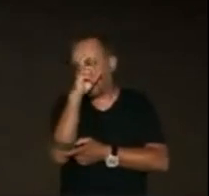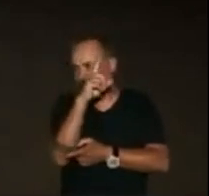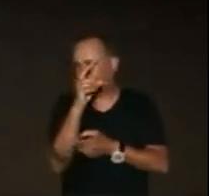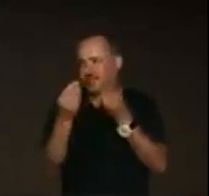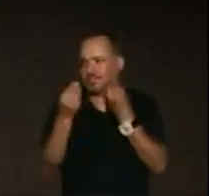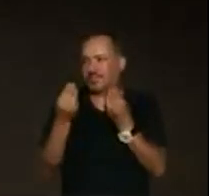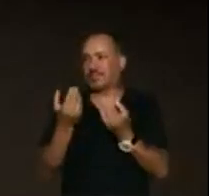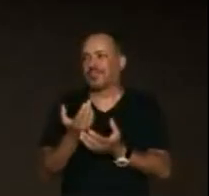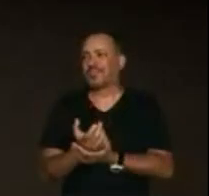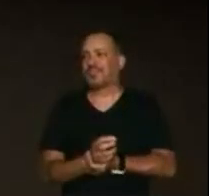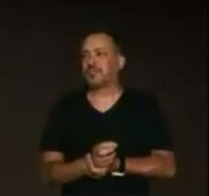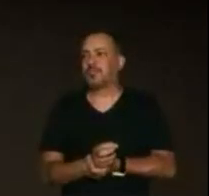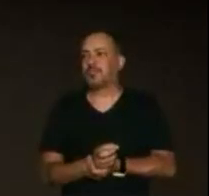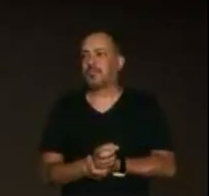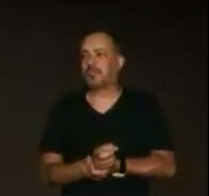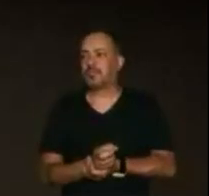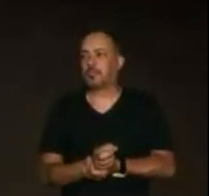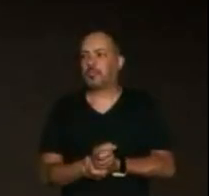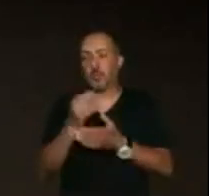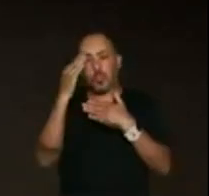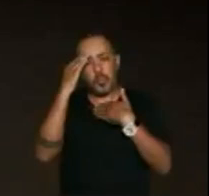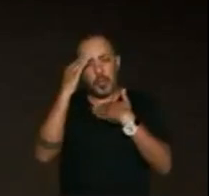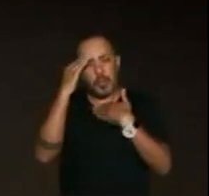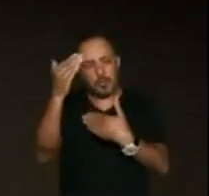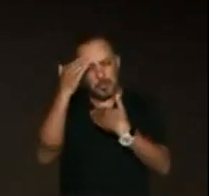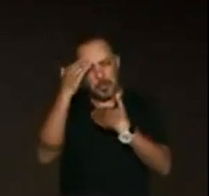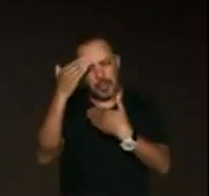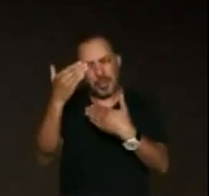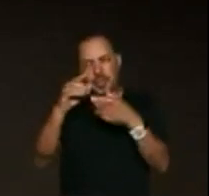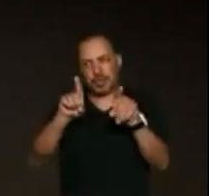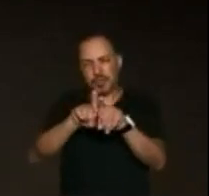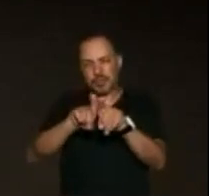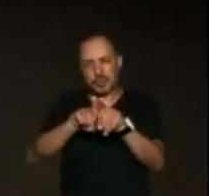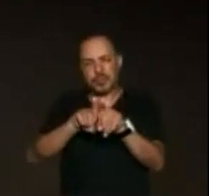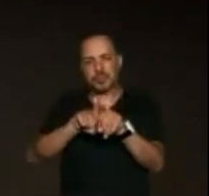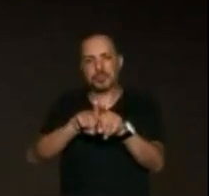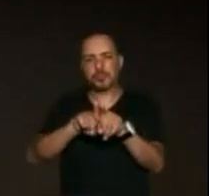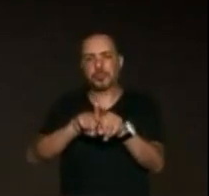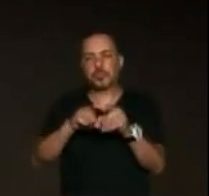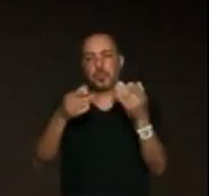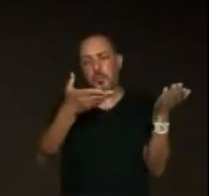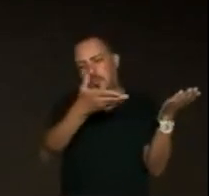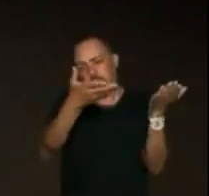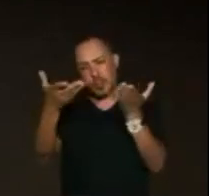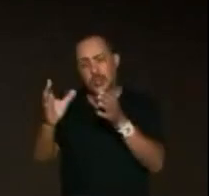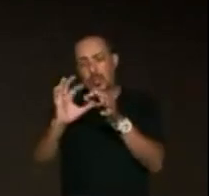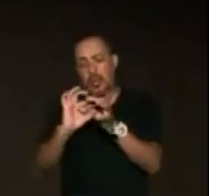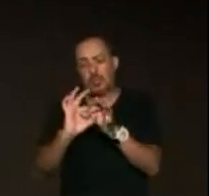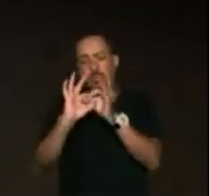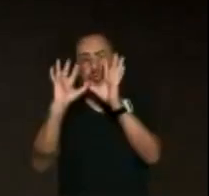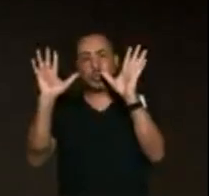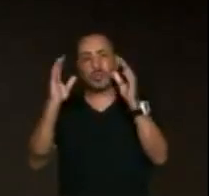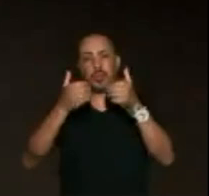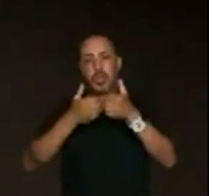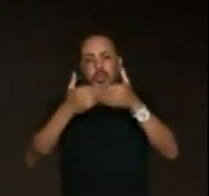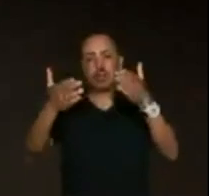estou automaticamente perdoado. Obrigado também, Rafael Malta, pela presença, quero deixar vocês à vontade aí para iniciar esse